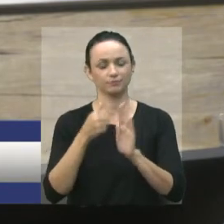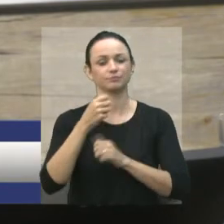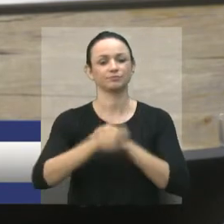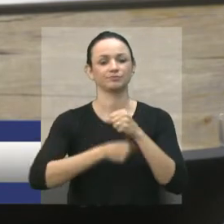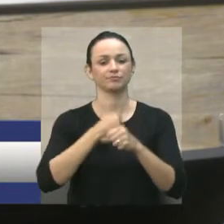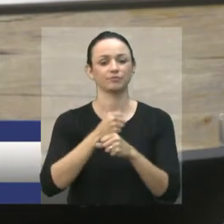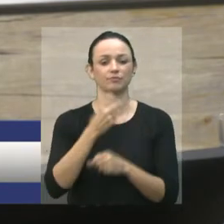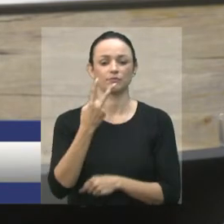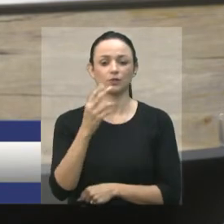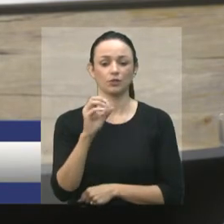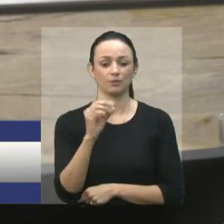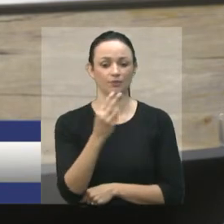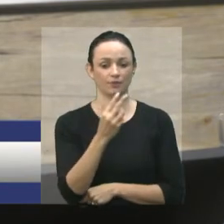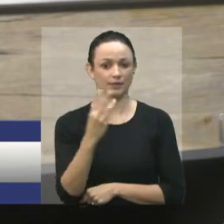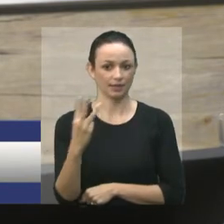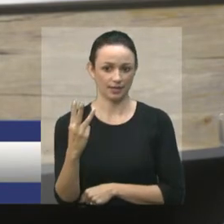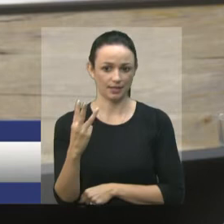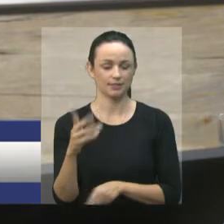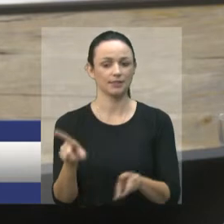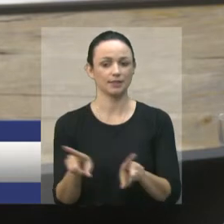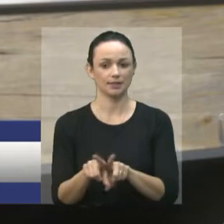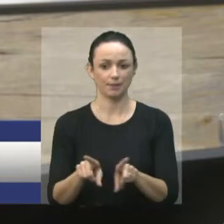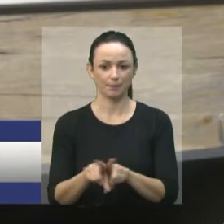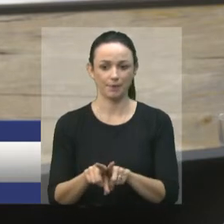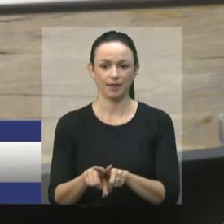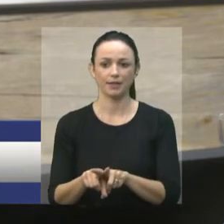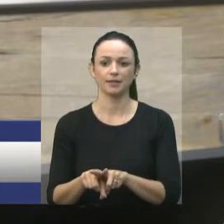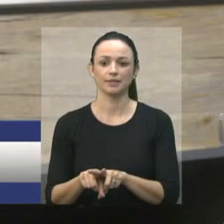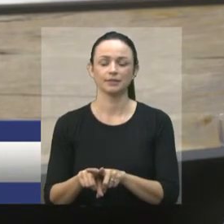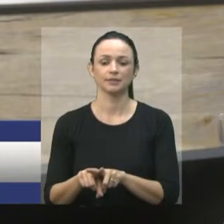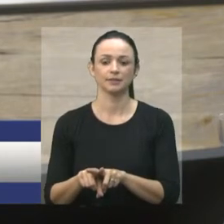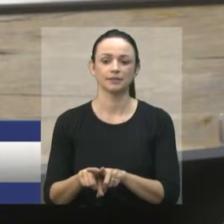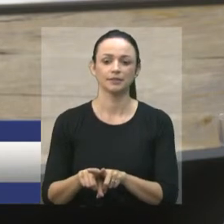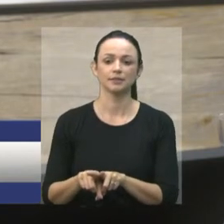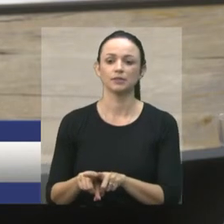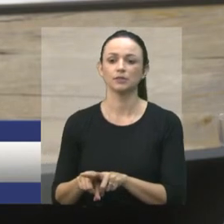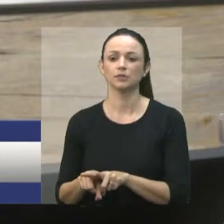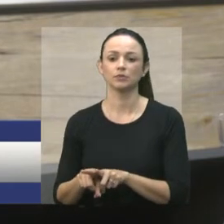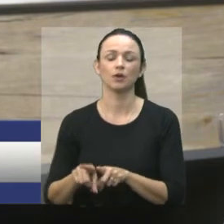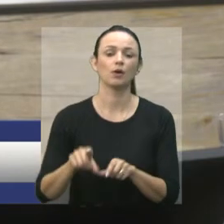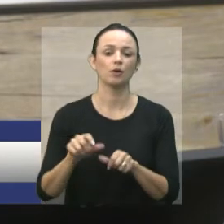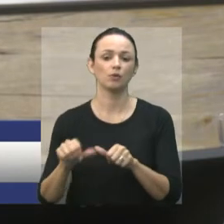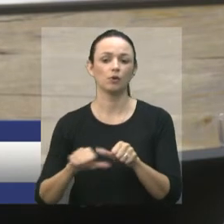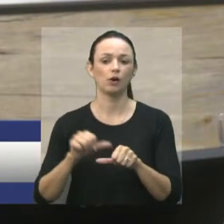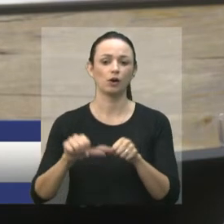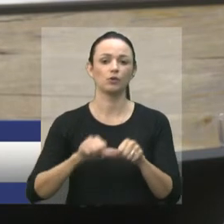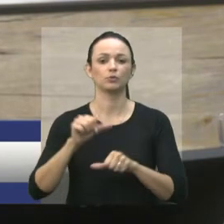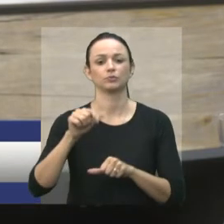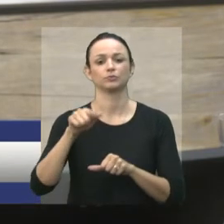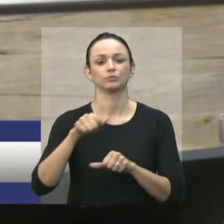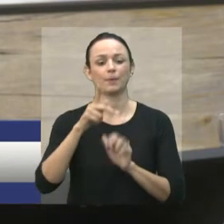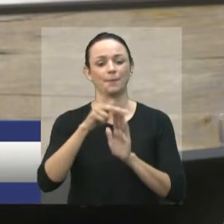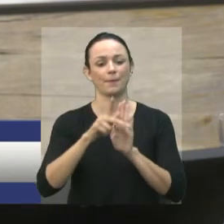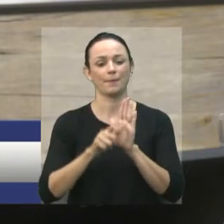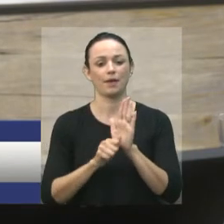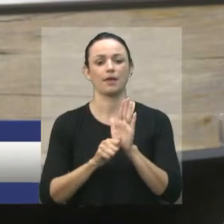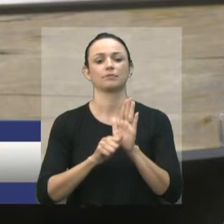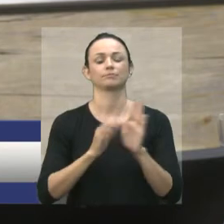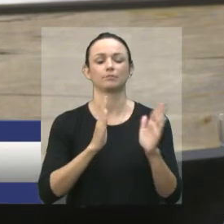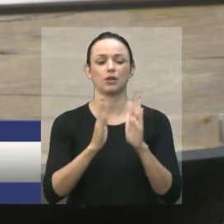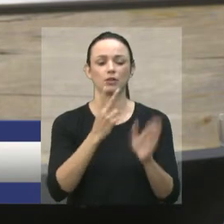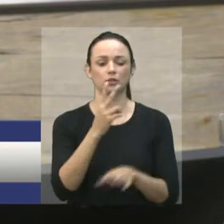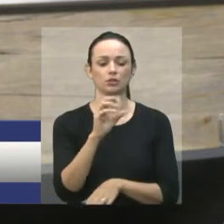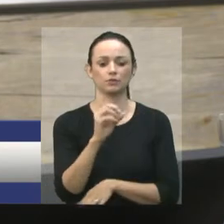de 2023, bem como promovidas as alterações no plano plurianual para o período de 2022